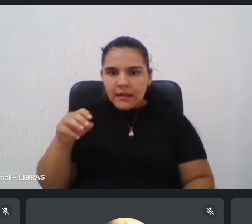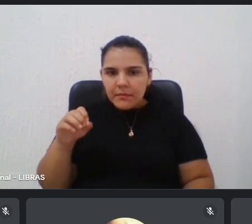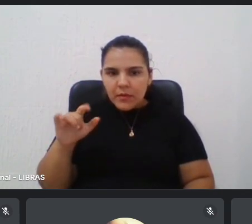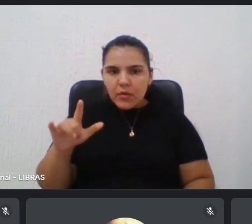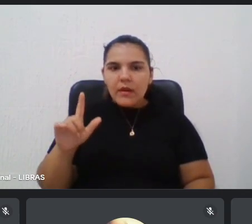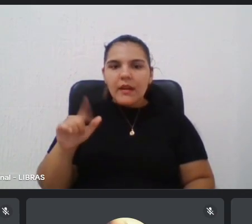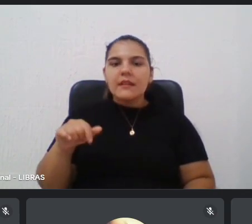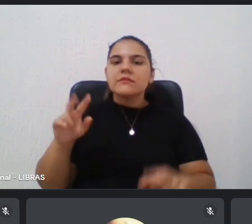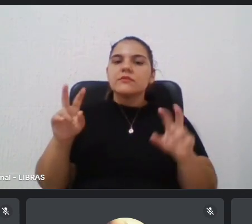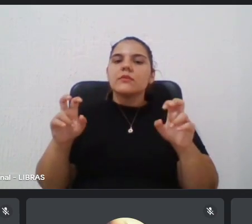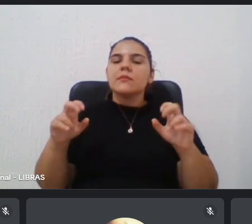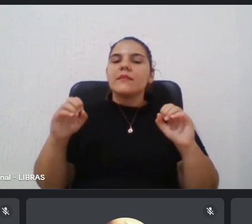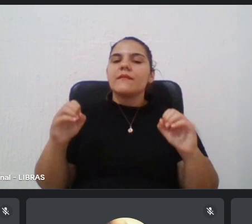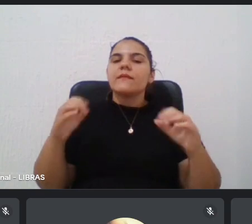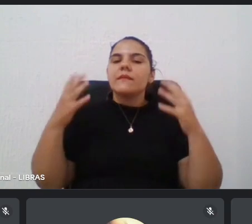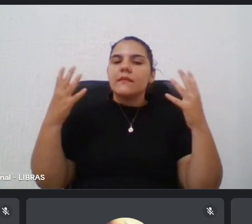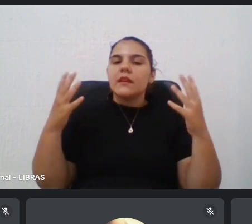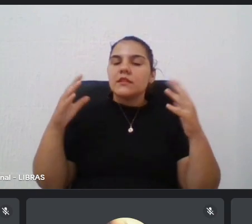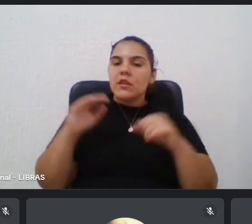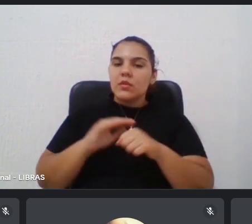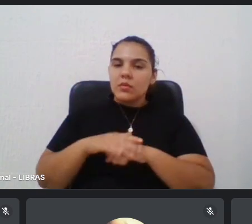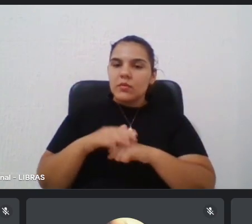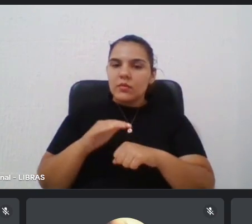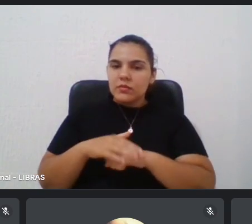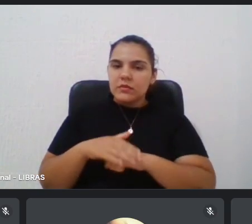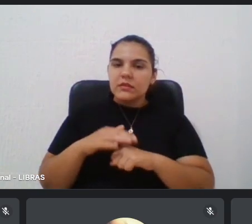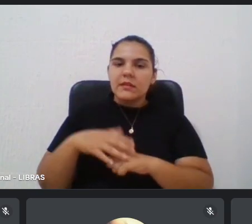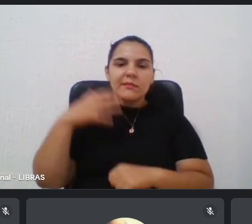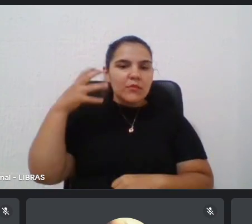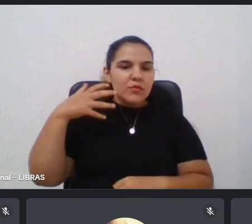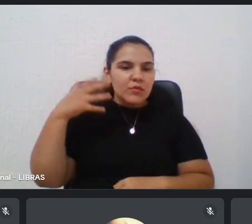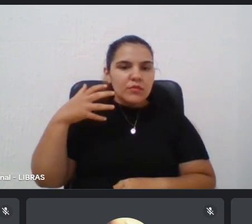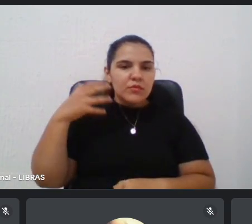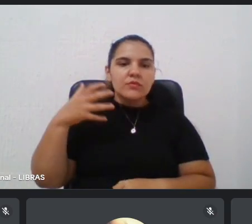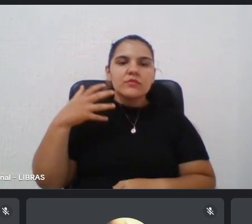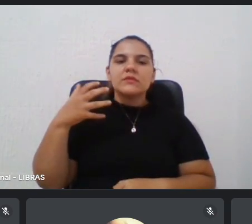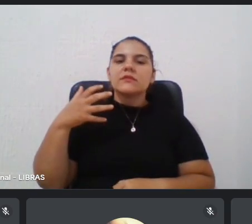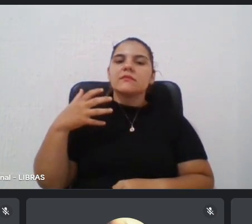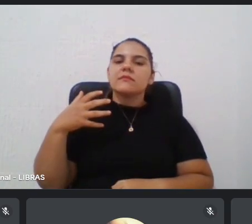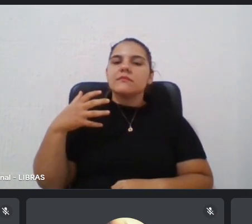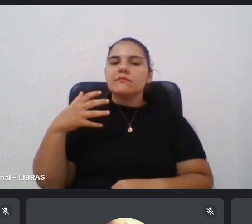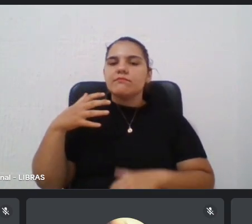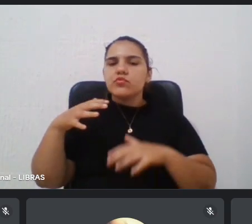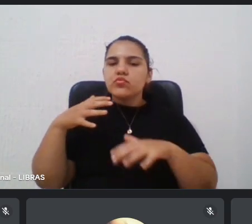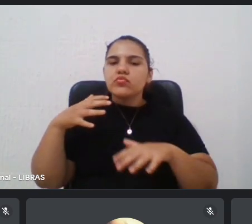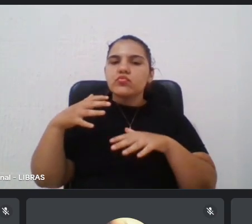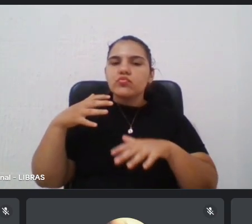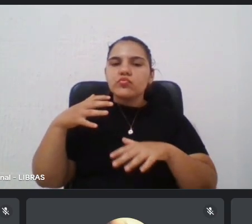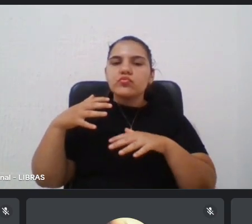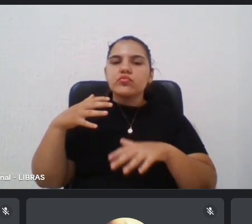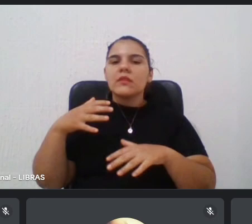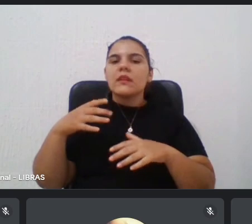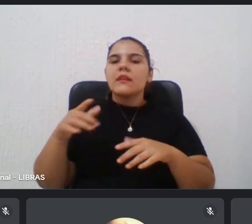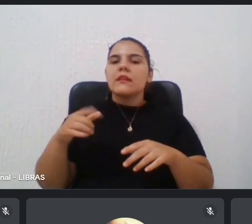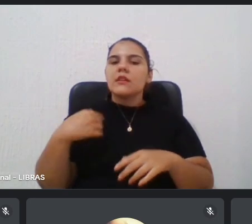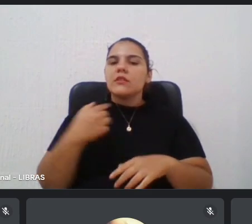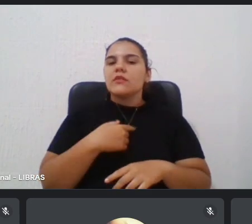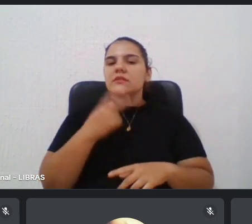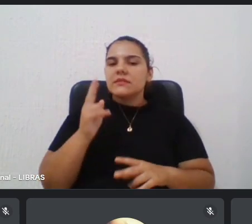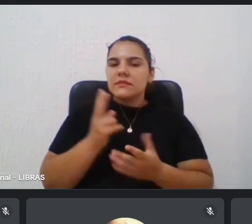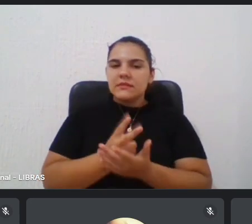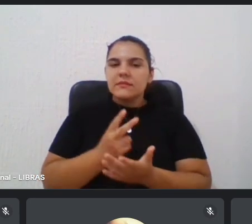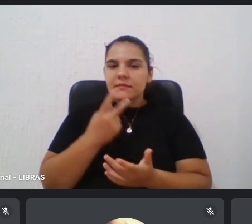de música eletrônica, mas que a gente fala que a gente é um festival de cultura psicodélica orgânica, que a gente trabalha com outra